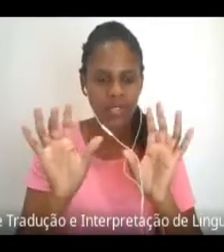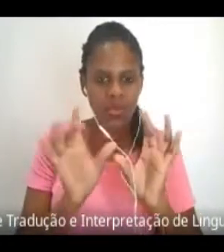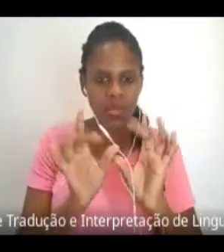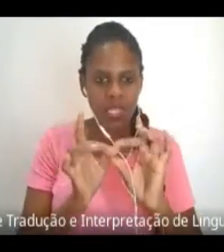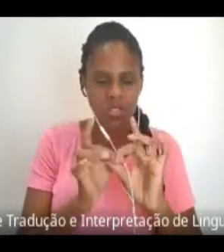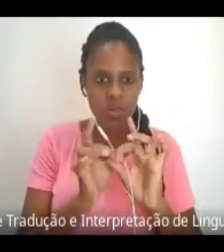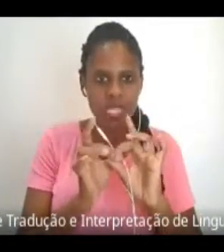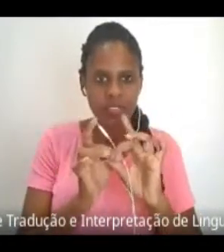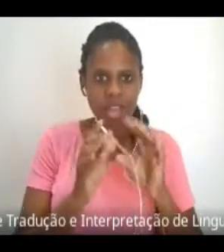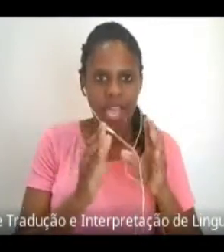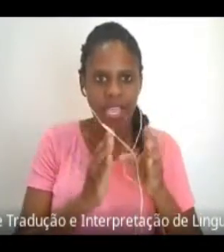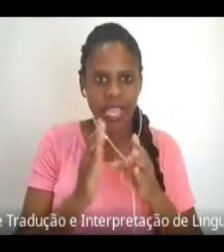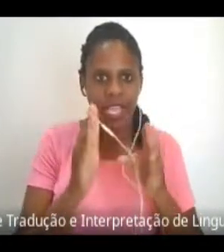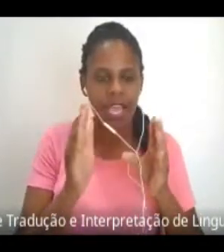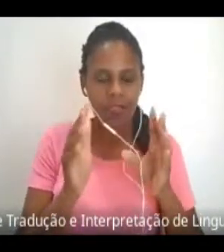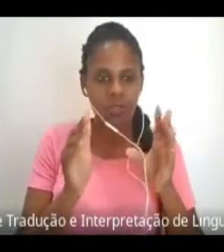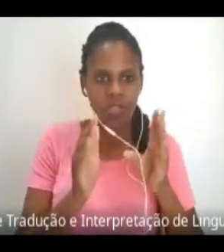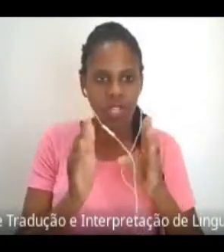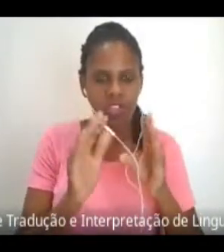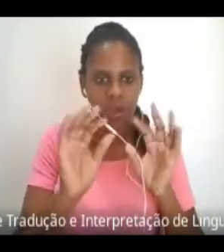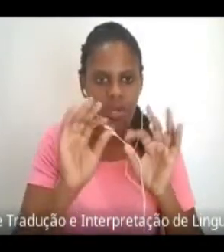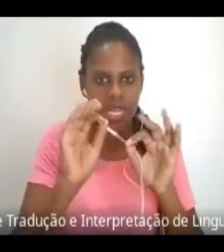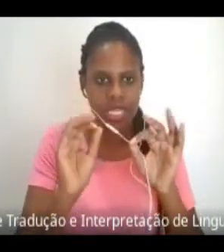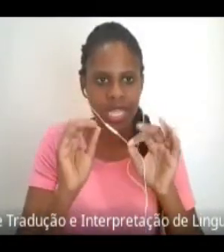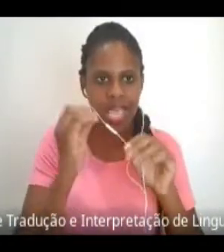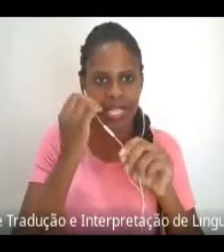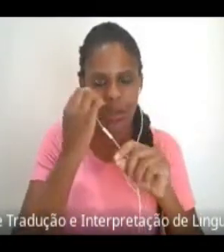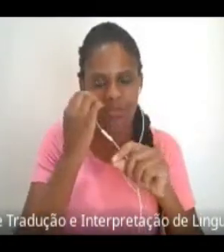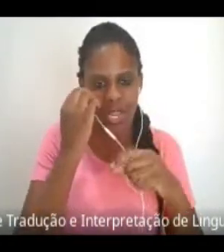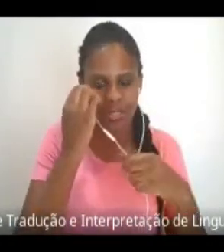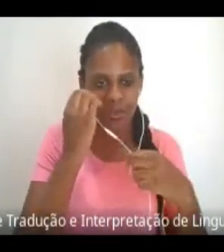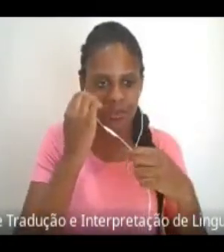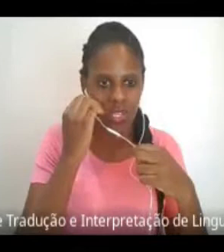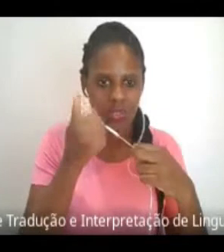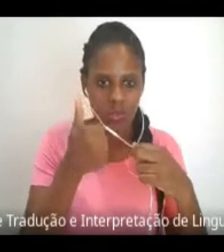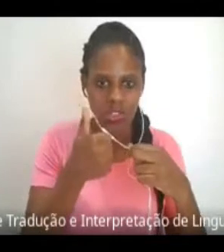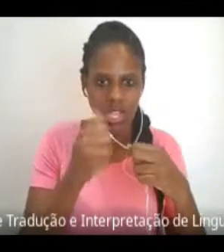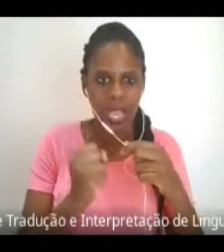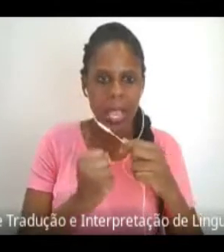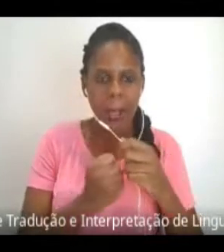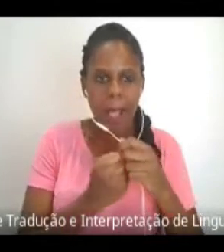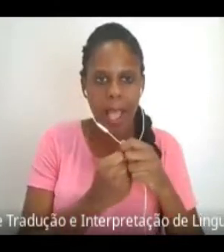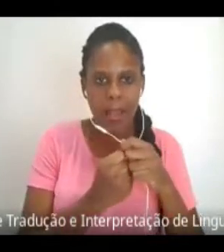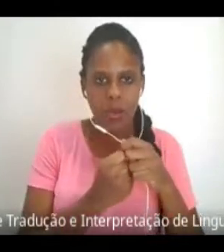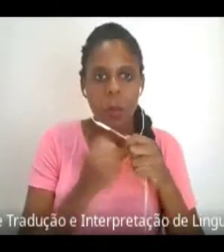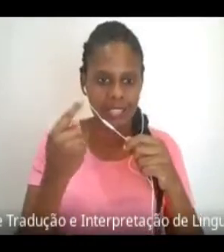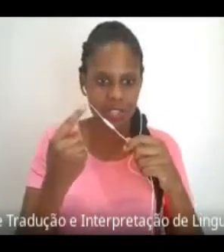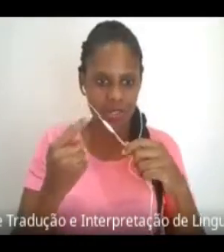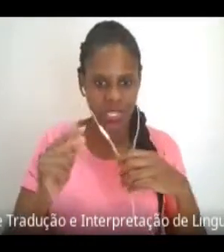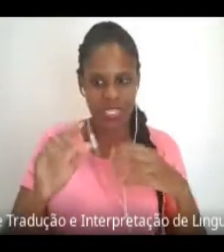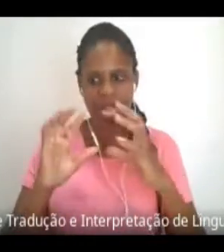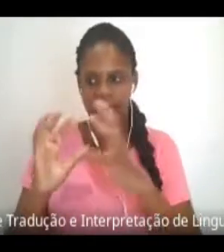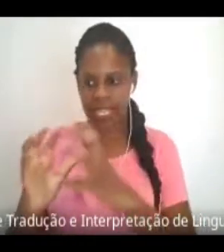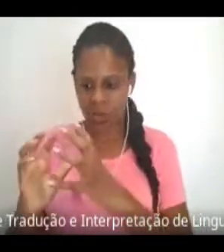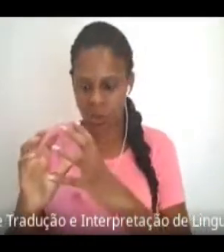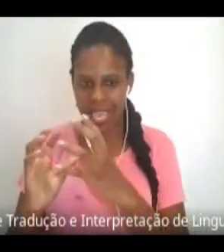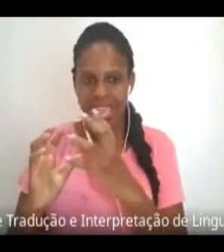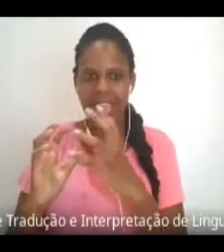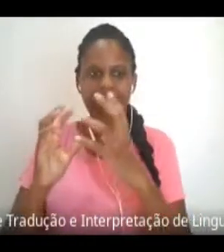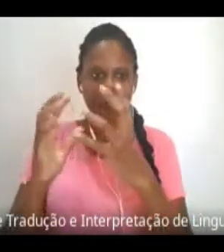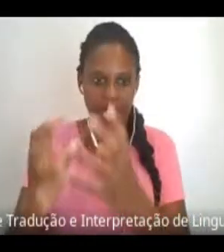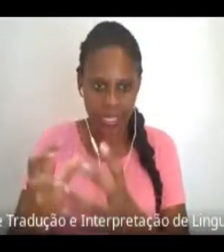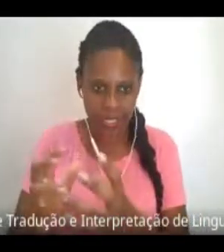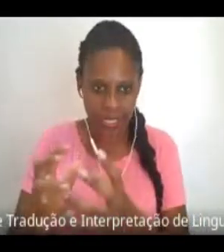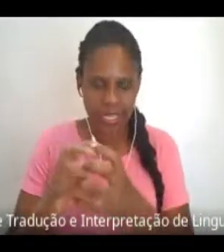Então, pensando nessas 2 questões que ajudar a gente a organizar essa conversa com vocês hoje. Além dessas questões